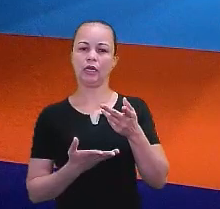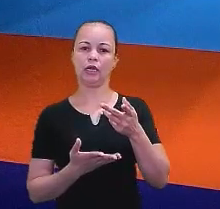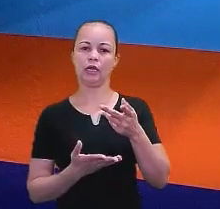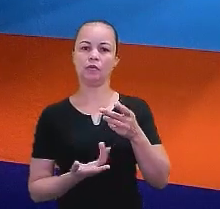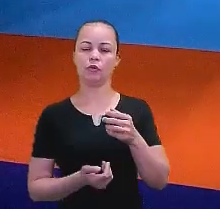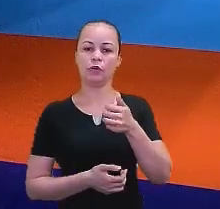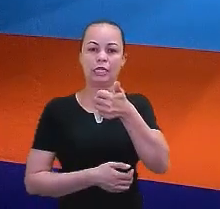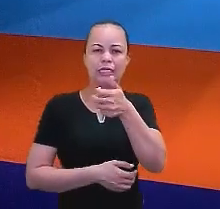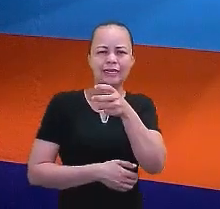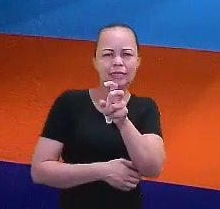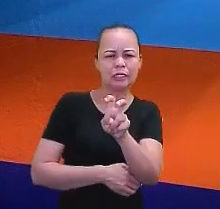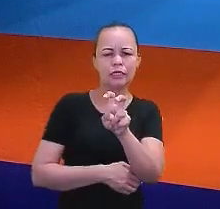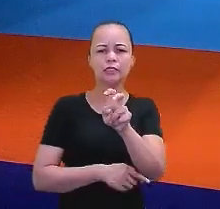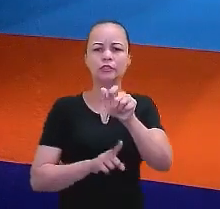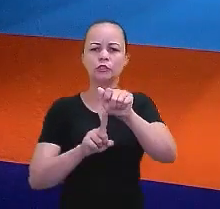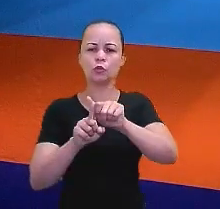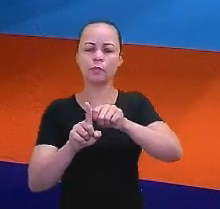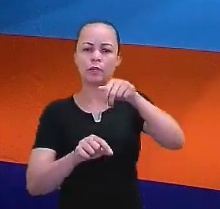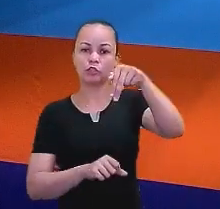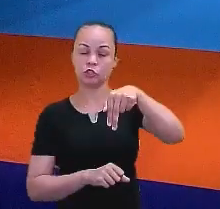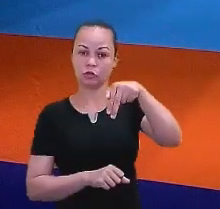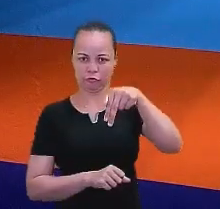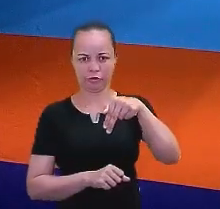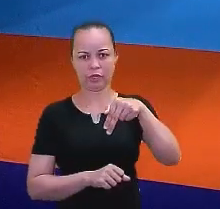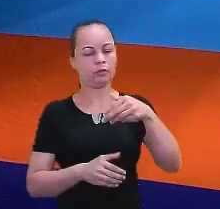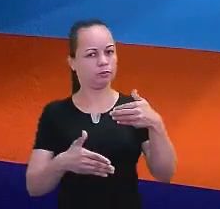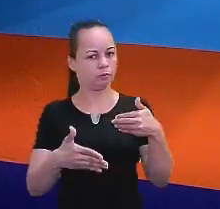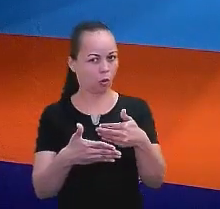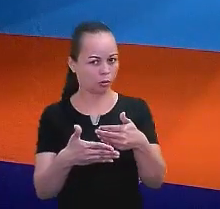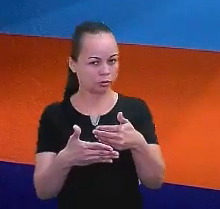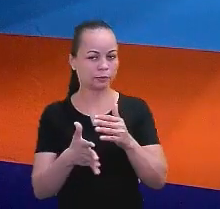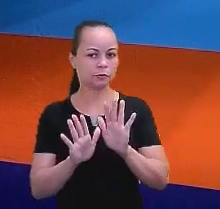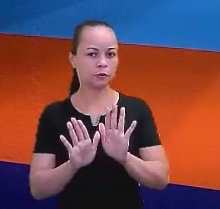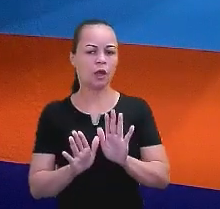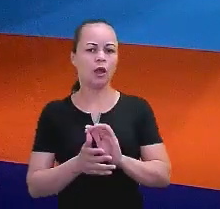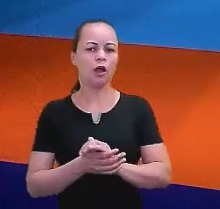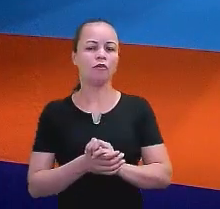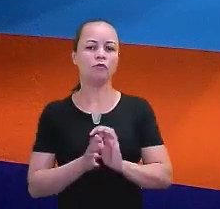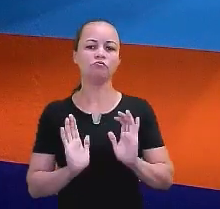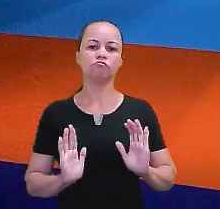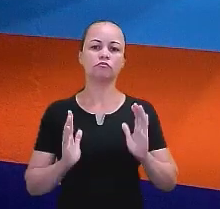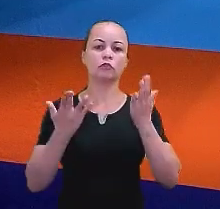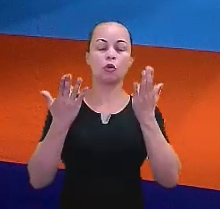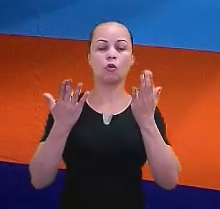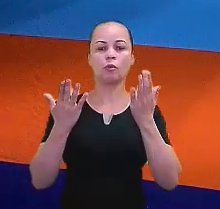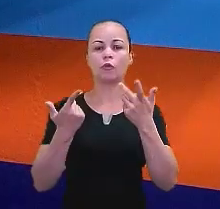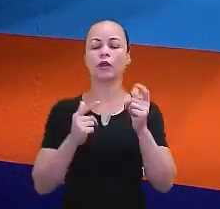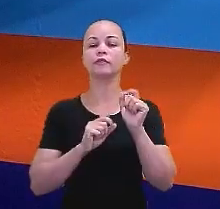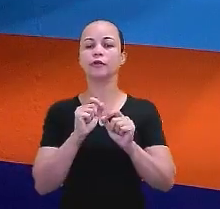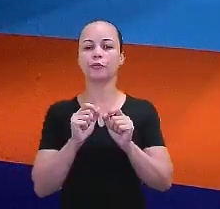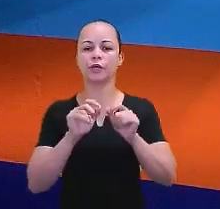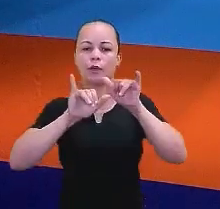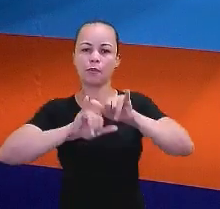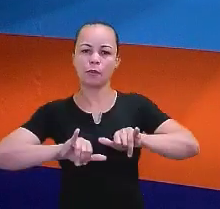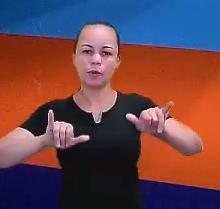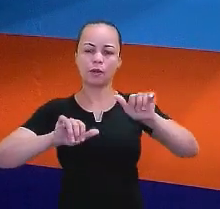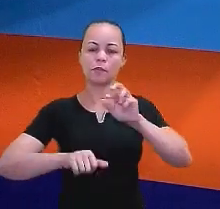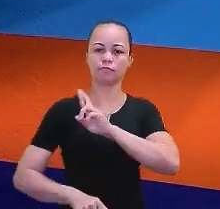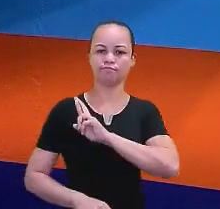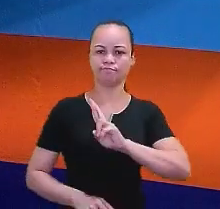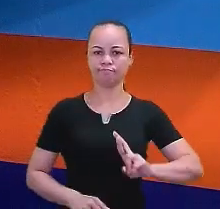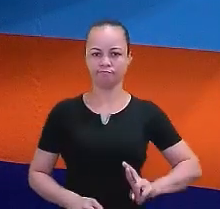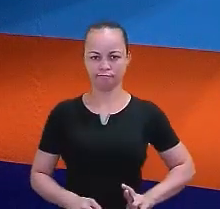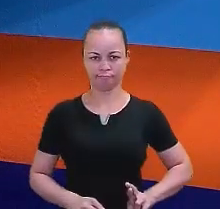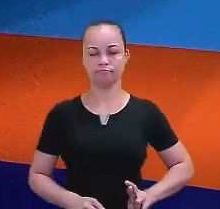de novembro próximo, né, nós vamos comemorar a proclamação da